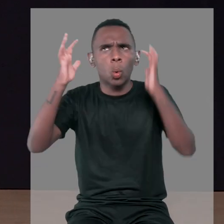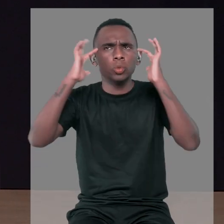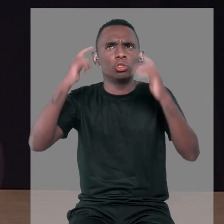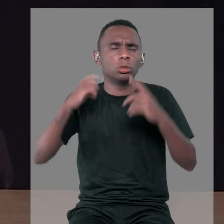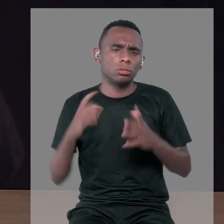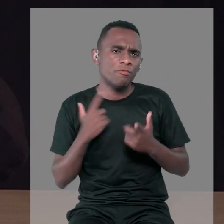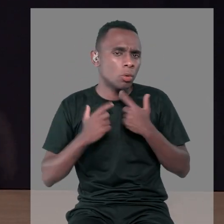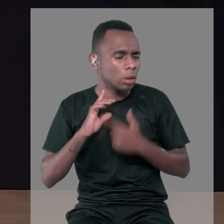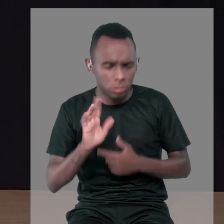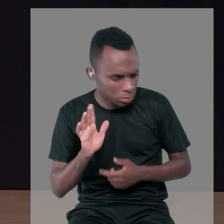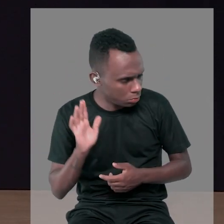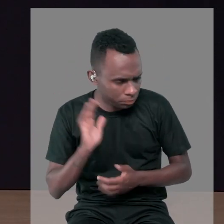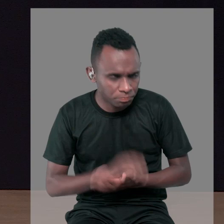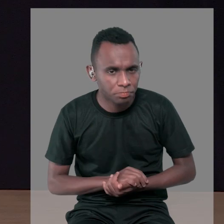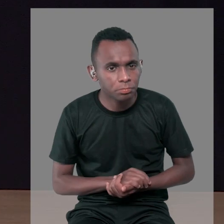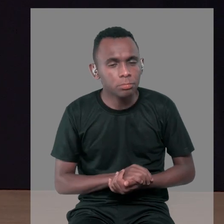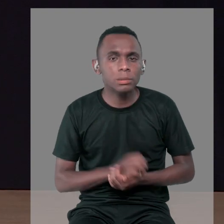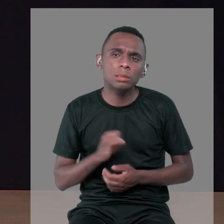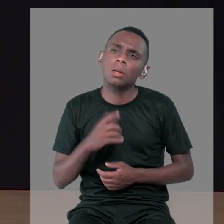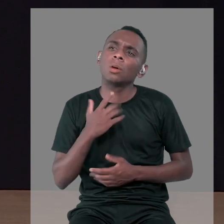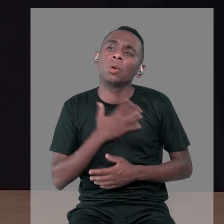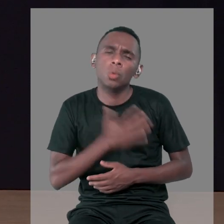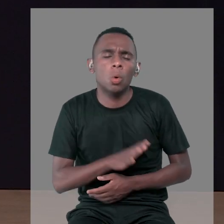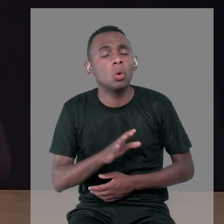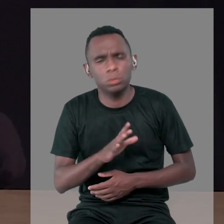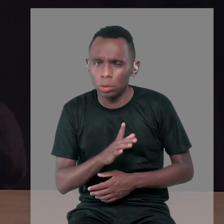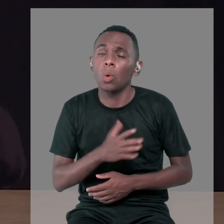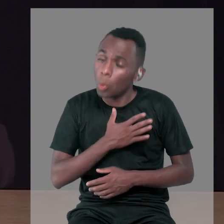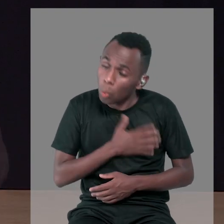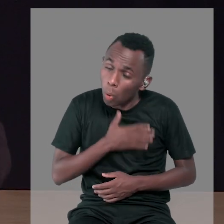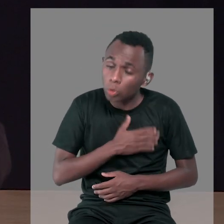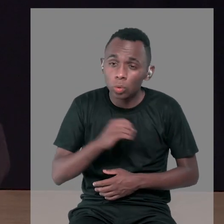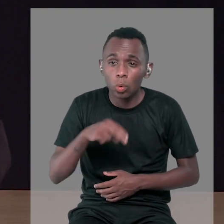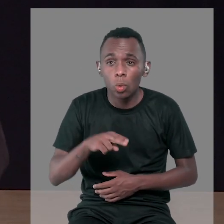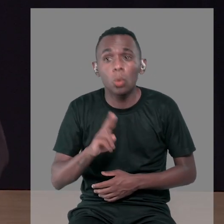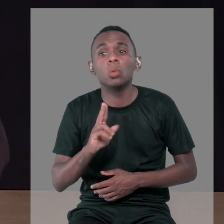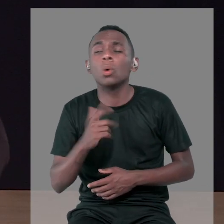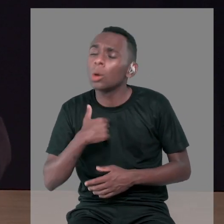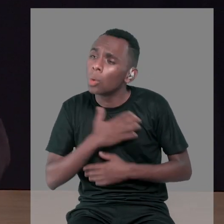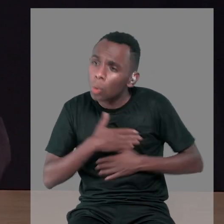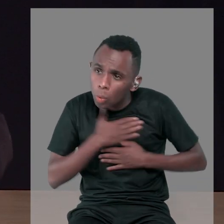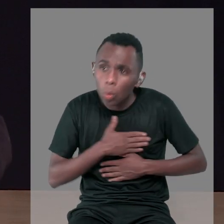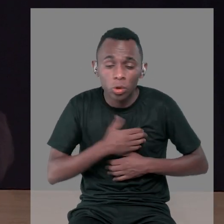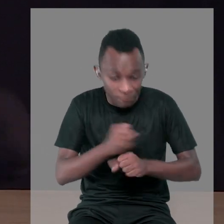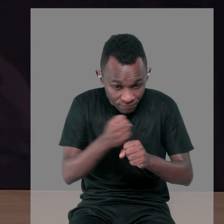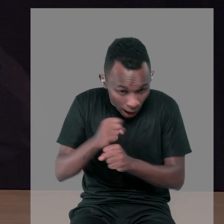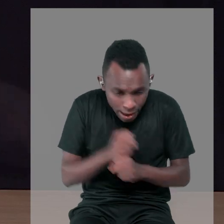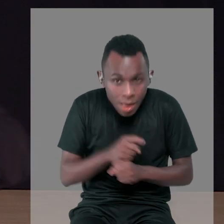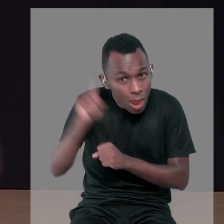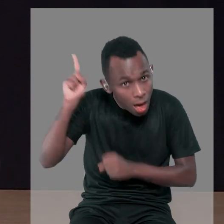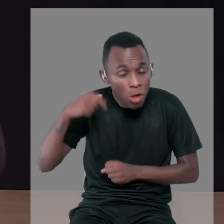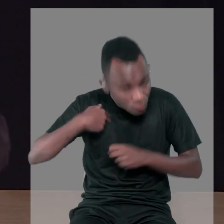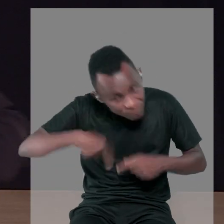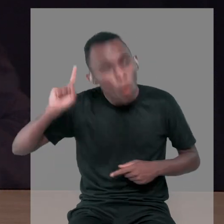então você não gosta da ONU? Eu adoro a ONU. Né? Se tiver um convite para ir para a ONU, lá varrer para o chão, eu vou amanhã para a ONU. Né? Eu sou um bom